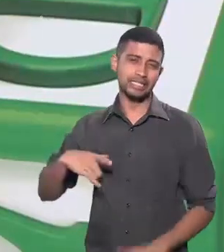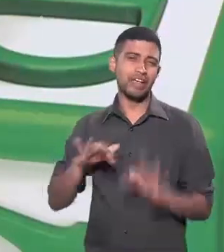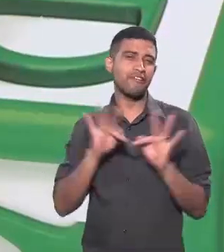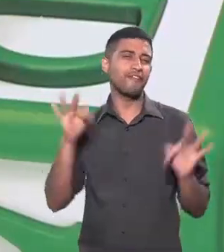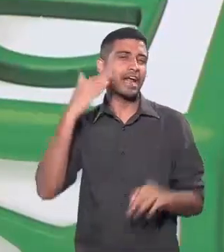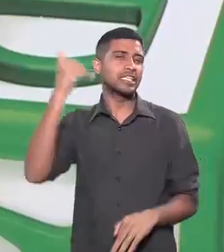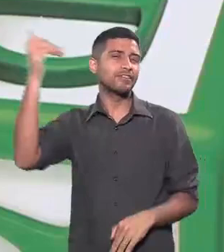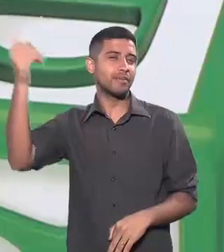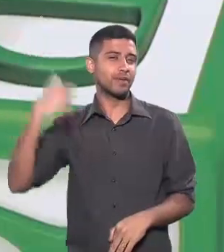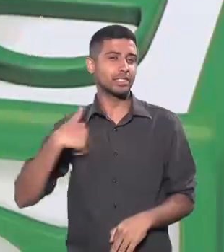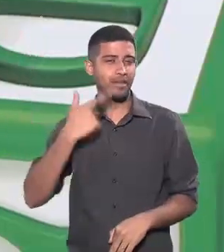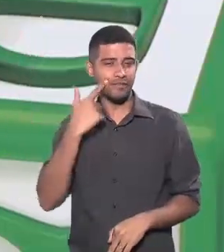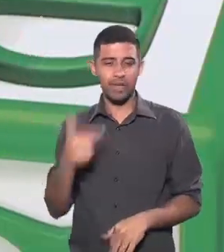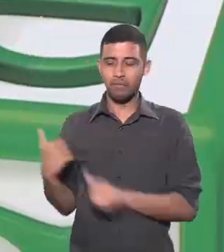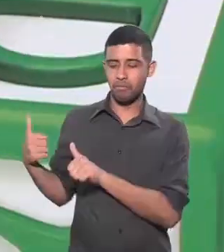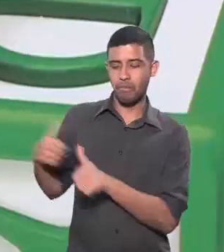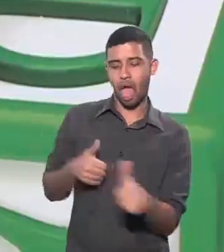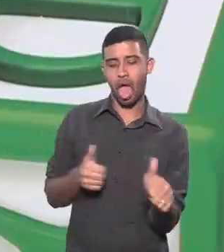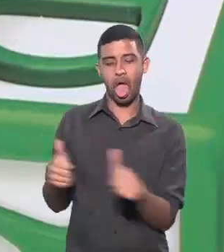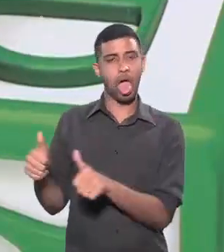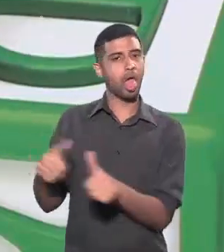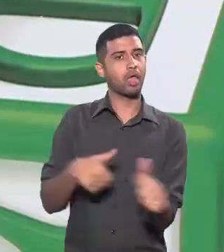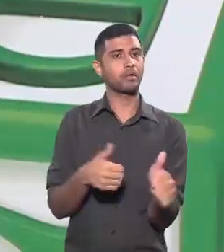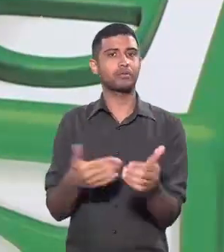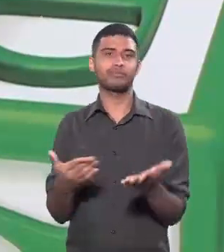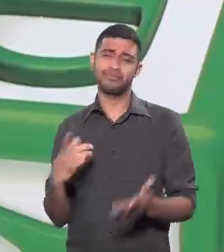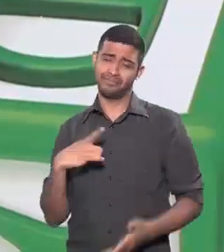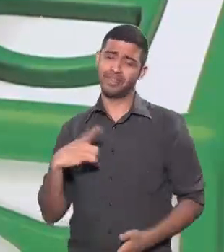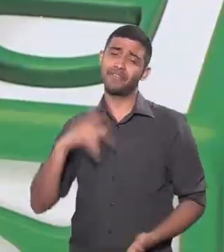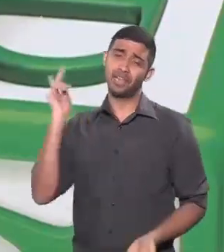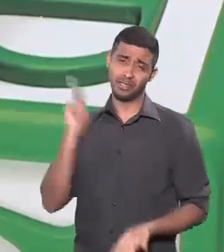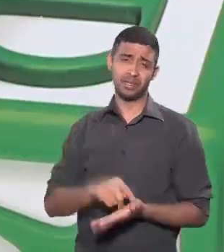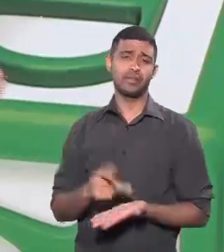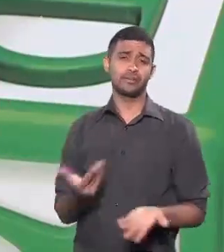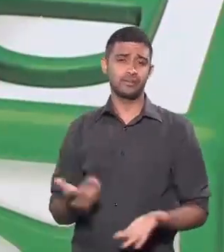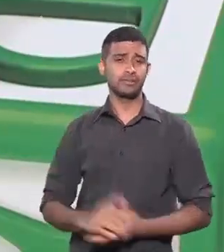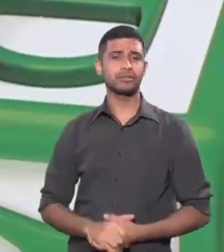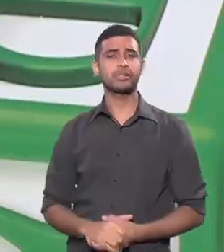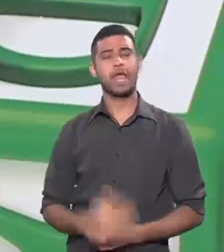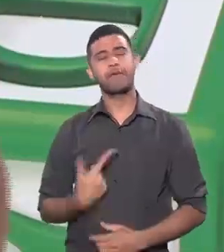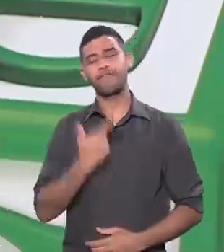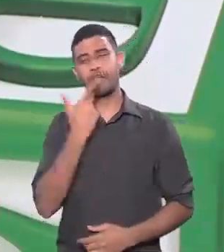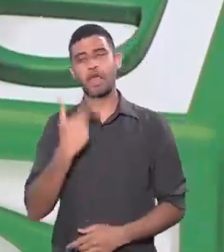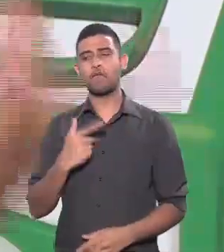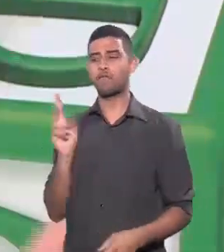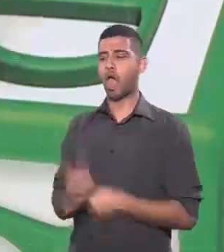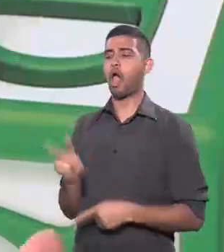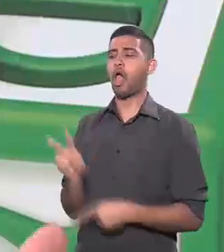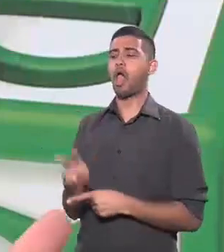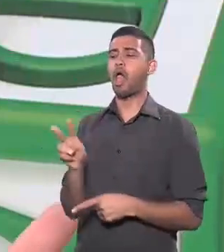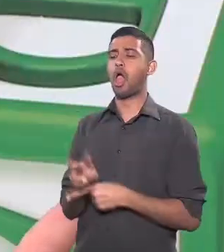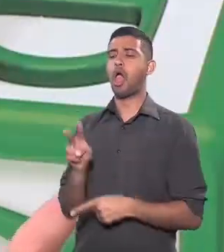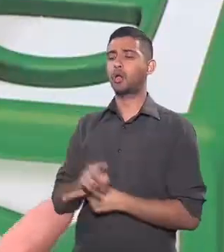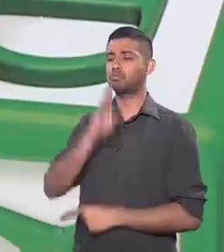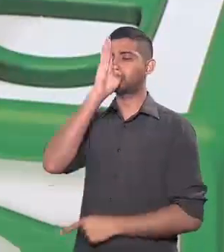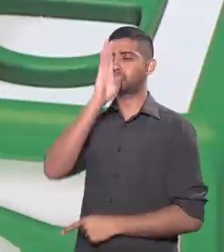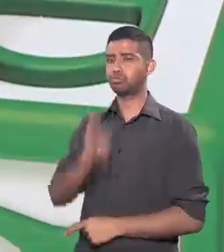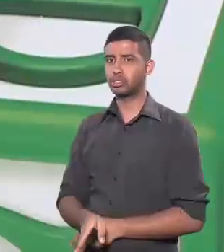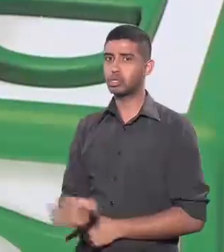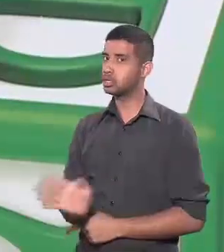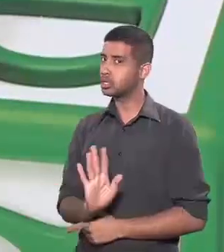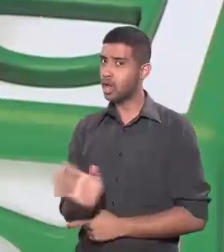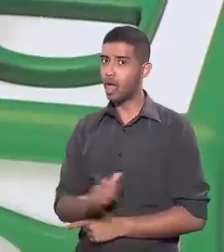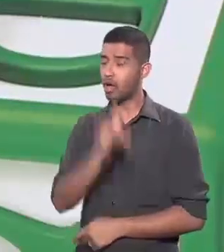né? Criança cega a gente. E é verdade. Então, a gente não pode contar com, vou ficar de olho nele o tempo inteiro. Tem